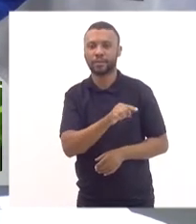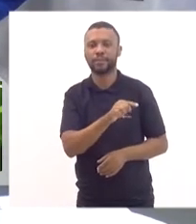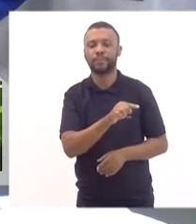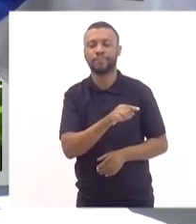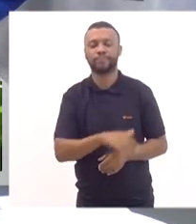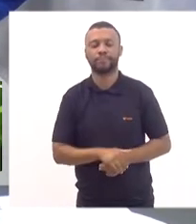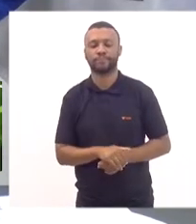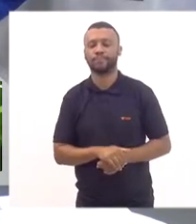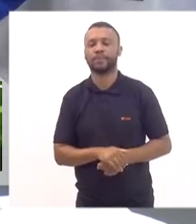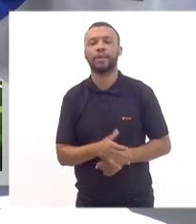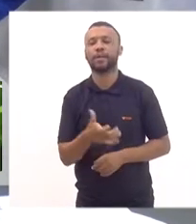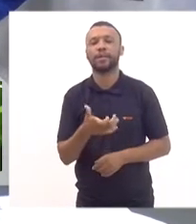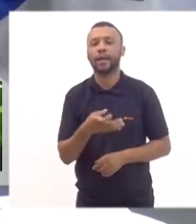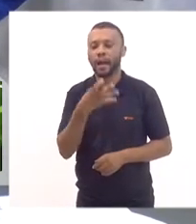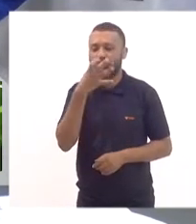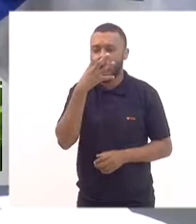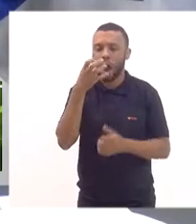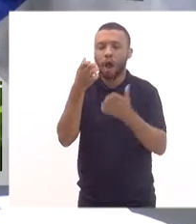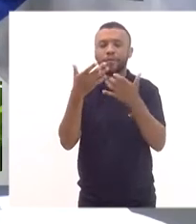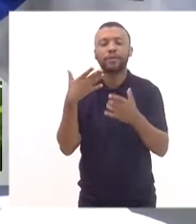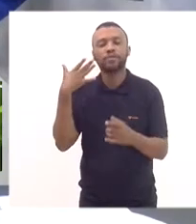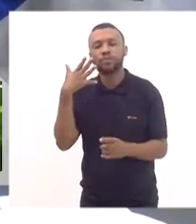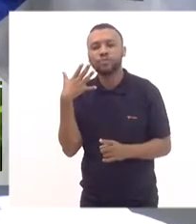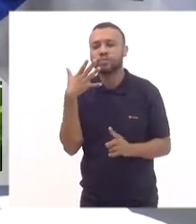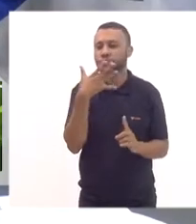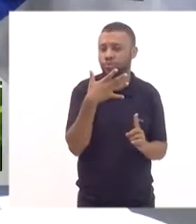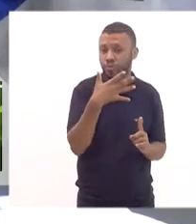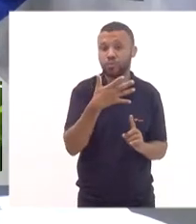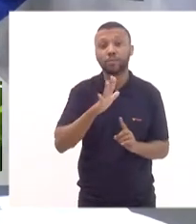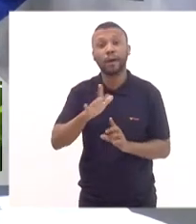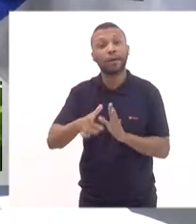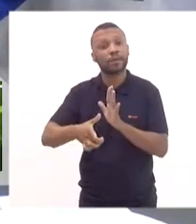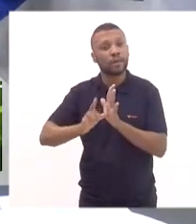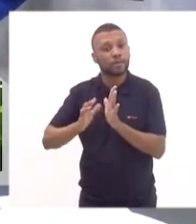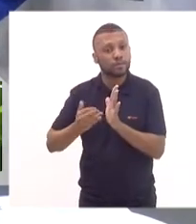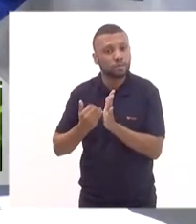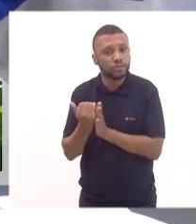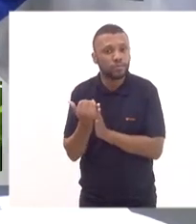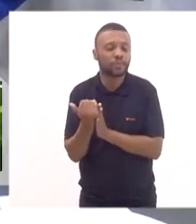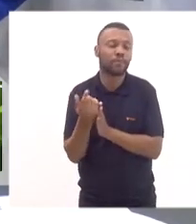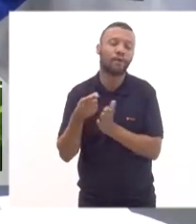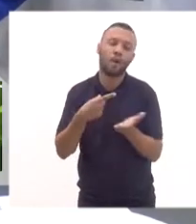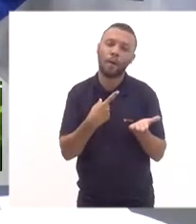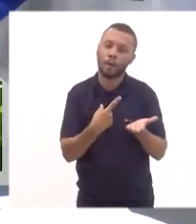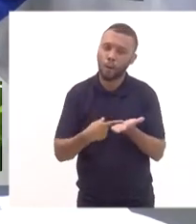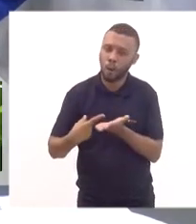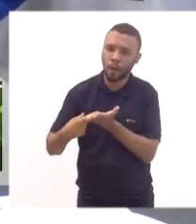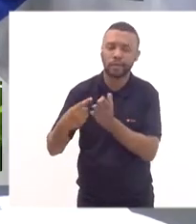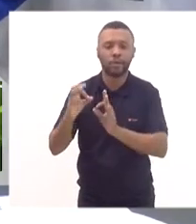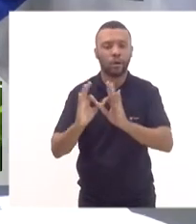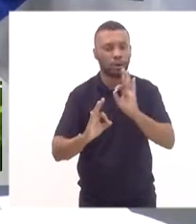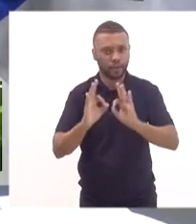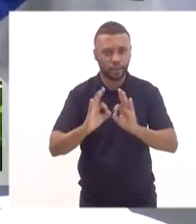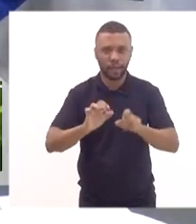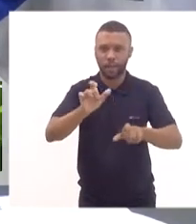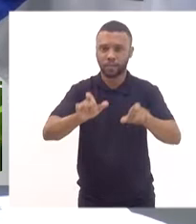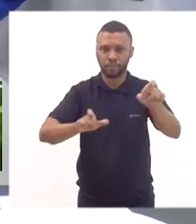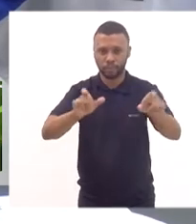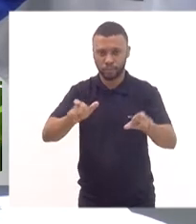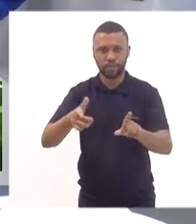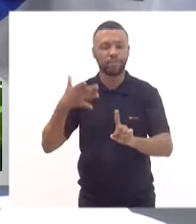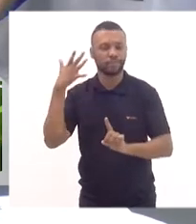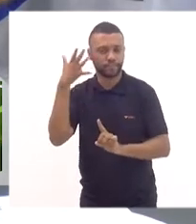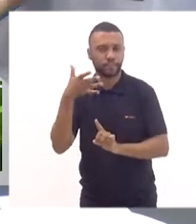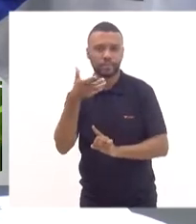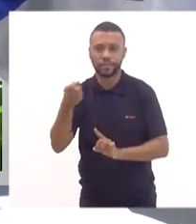Queria ouvir as partes, mas antes de ouvir, e vou aqui ordenar como será ouvido, eu queria passar